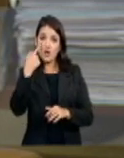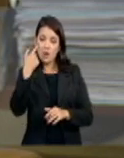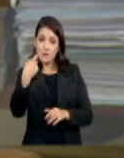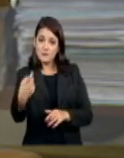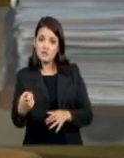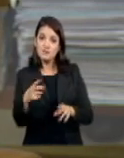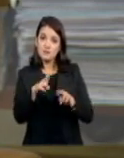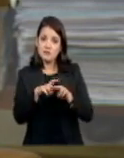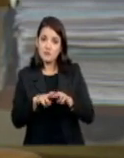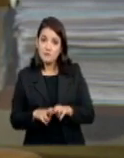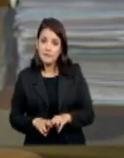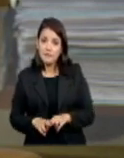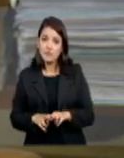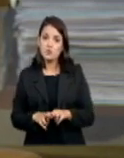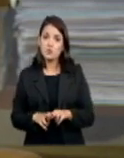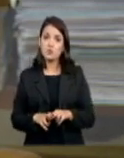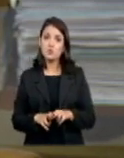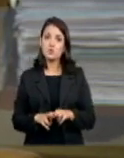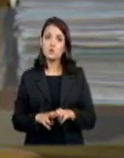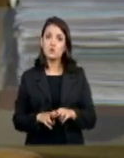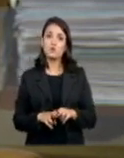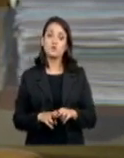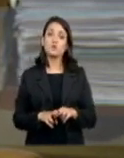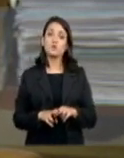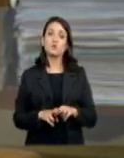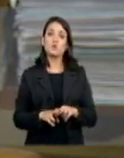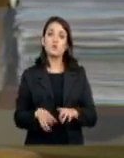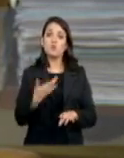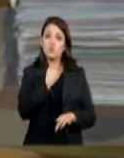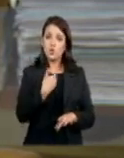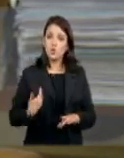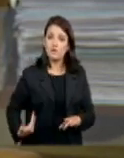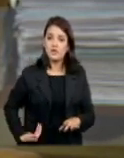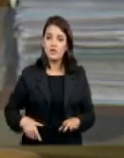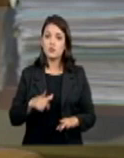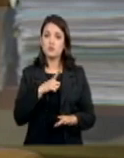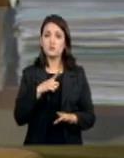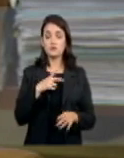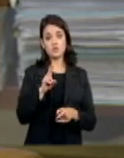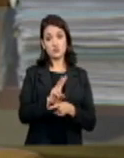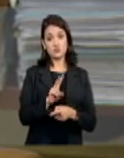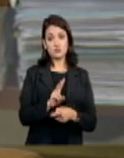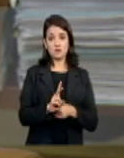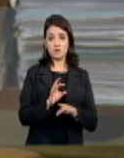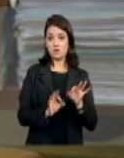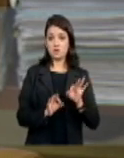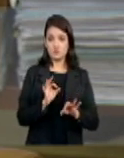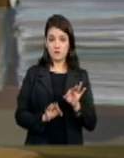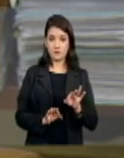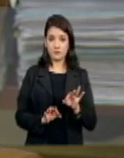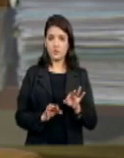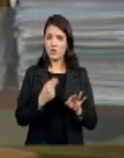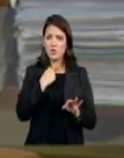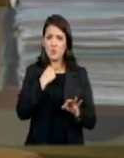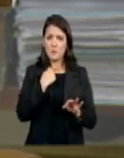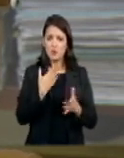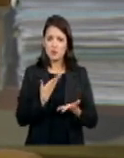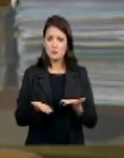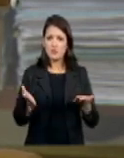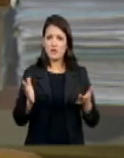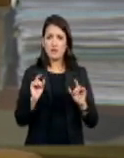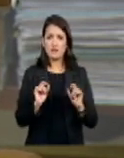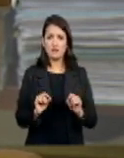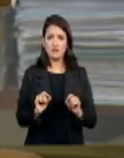agentes estatais do postulado constitucional da reserva de jurisdição não se pode perder de perspectiva como